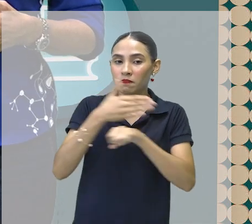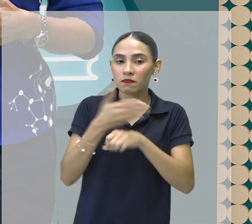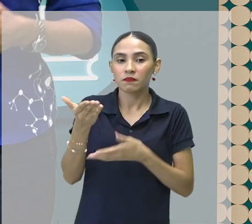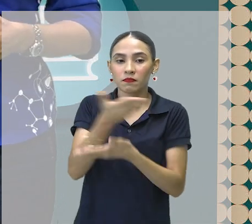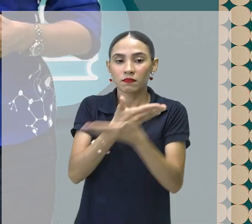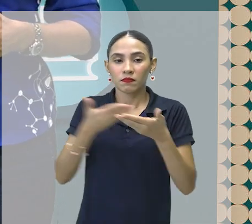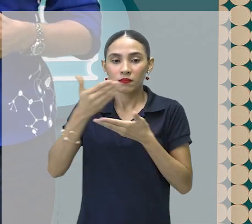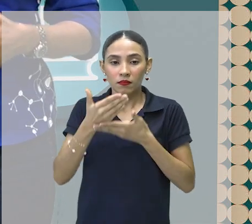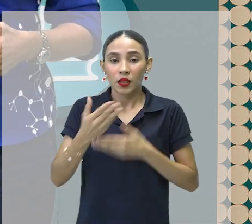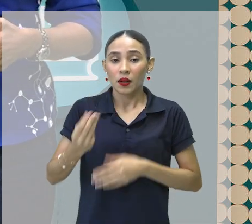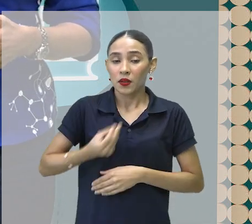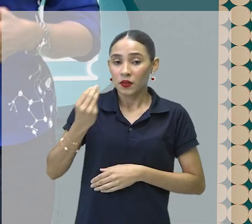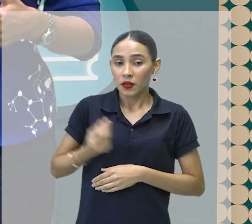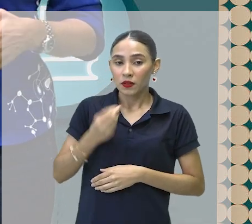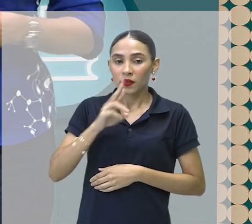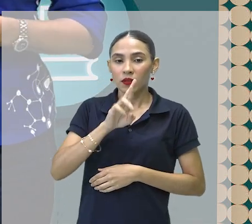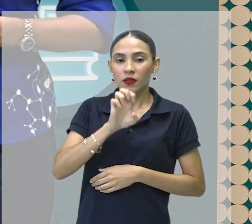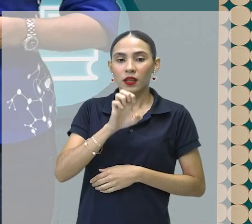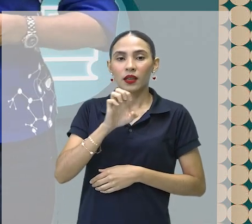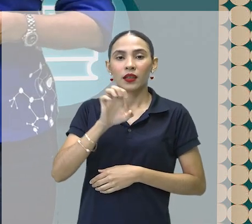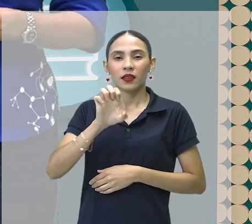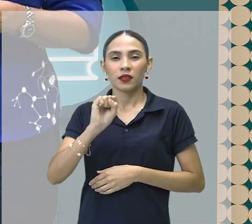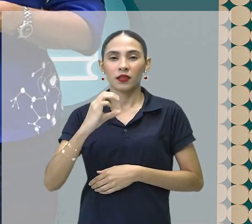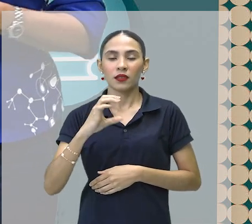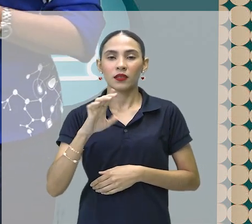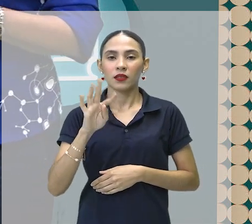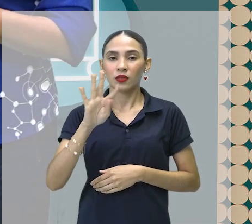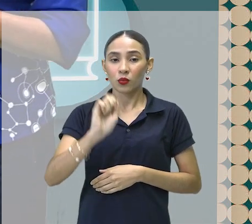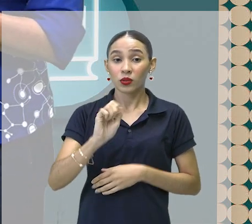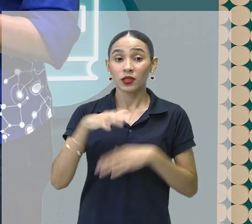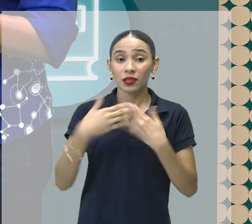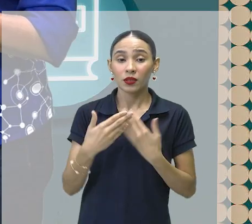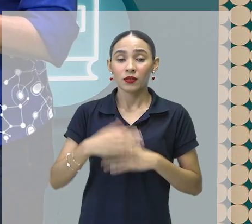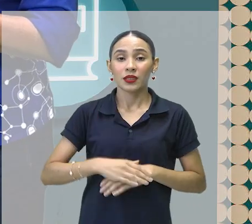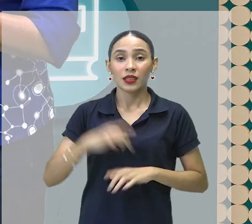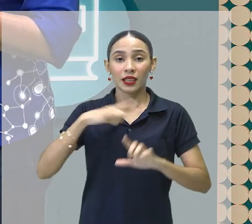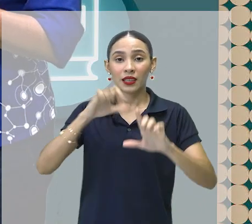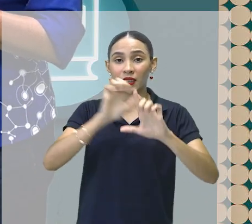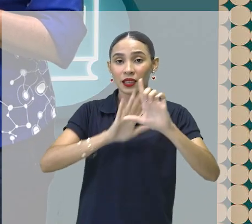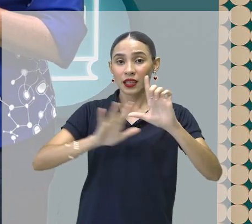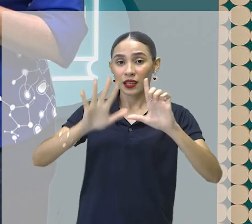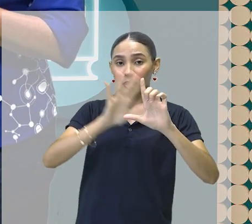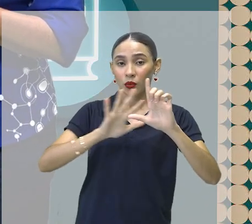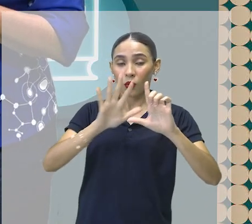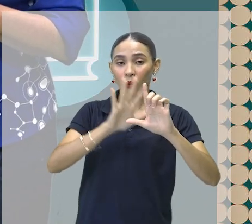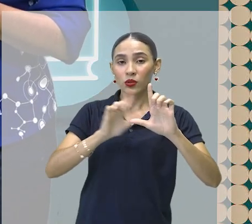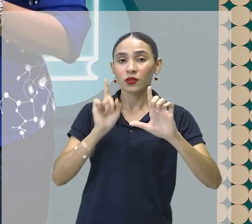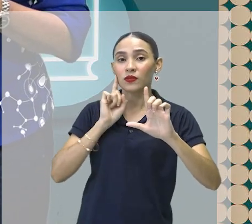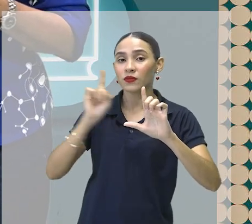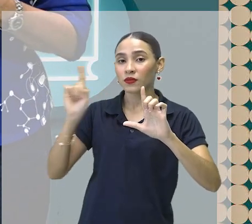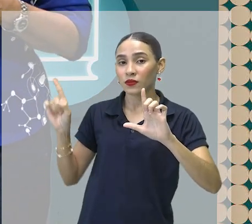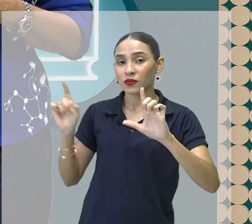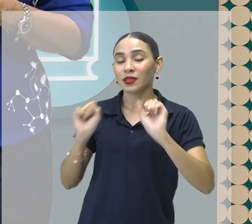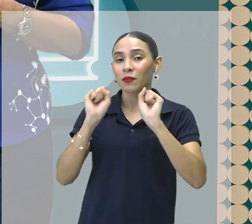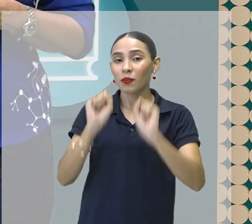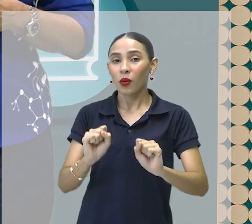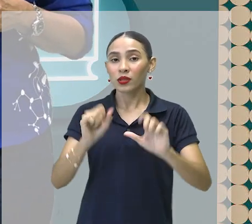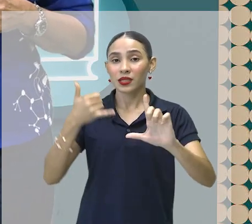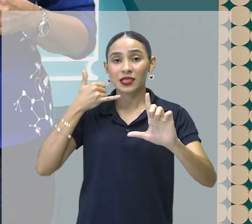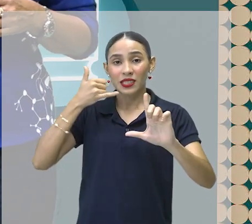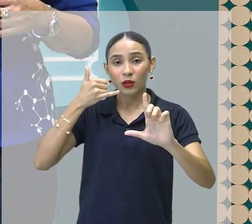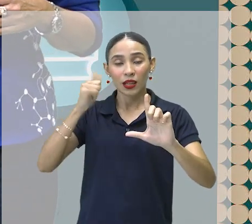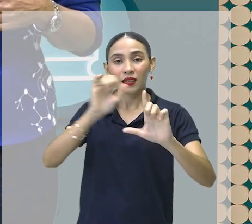vivo de reescuta da floresta. E aqui nós temos um QR Code, onde vocês podem aproximar